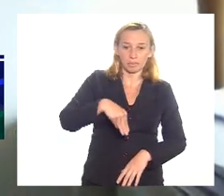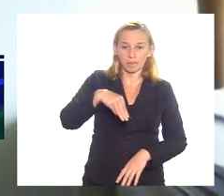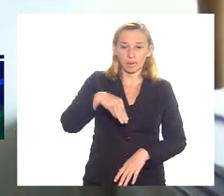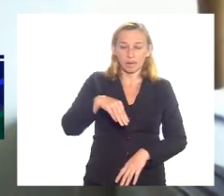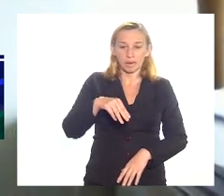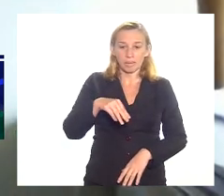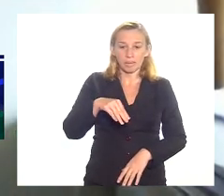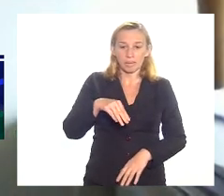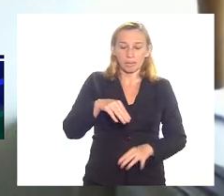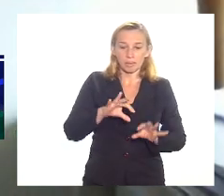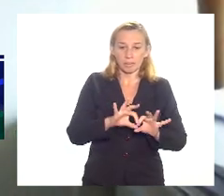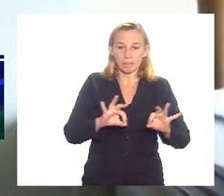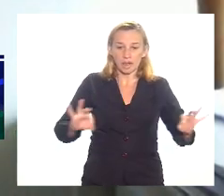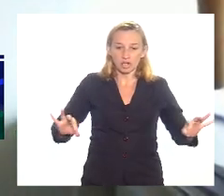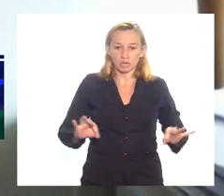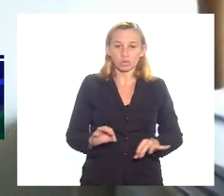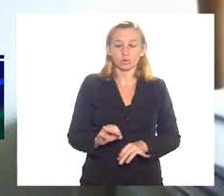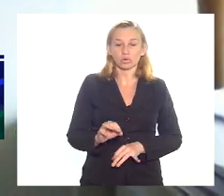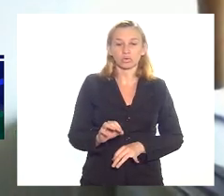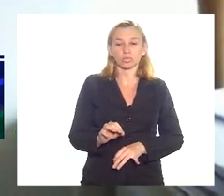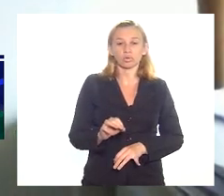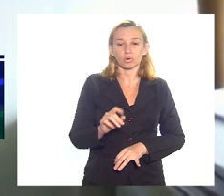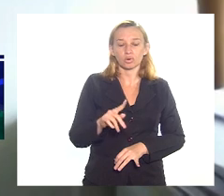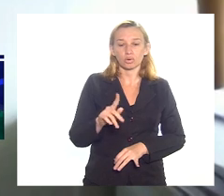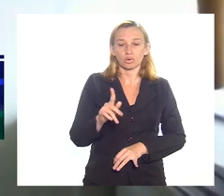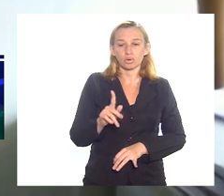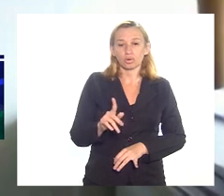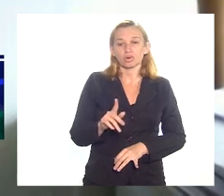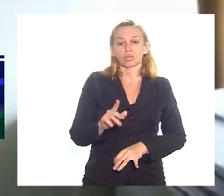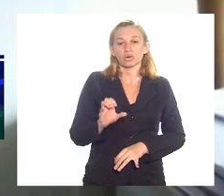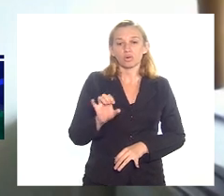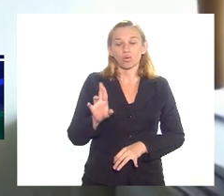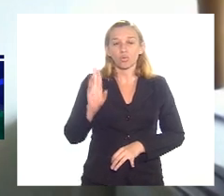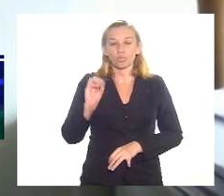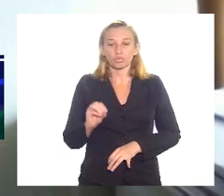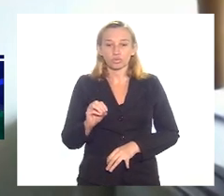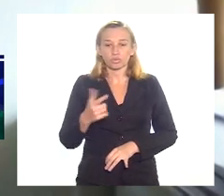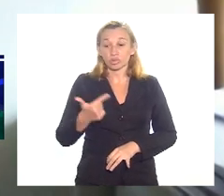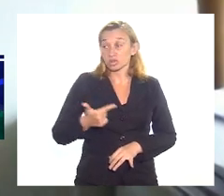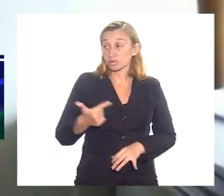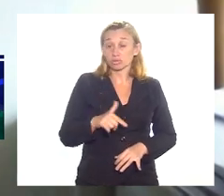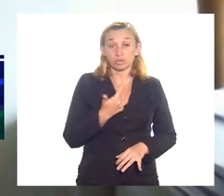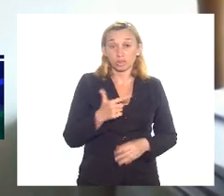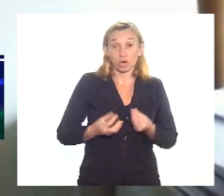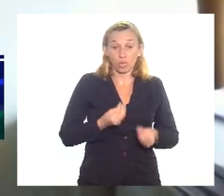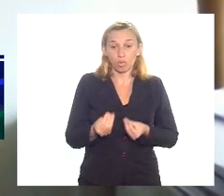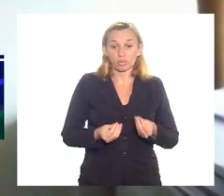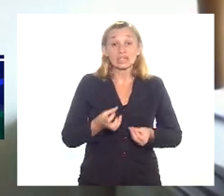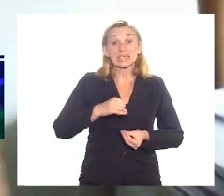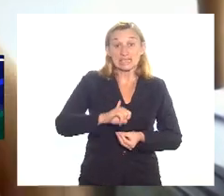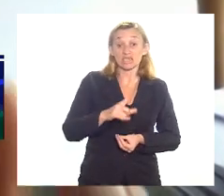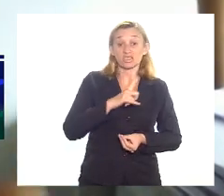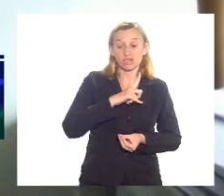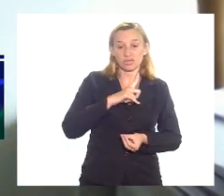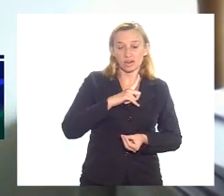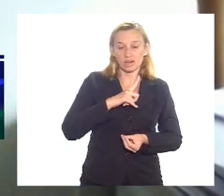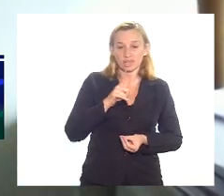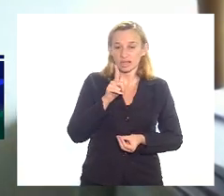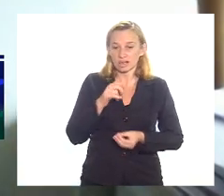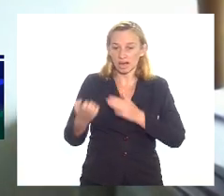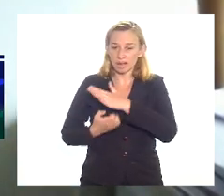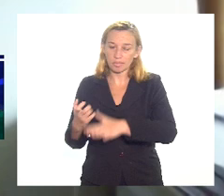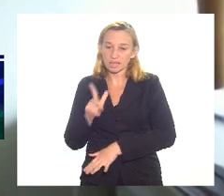não há aquele sistema nenhuma capacidade de se expandir. E mesmo que tivesse, a SEDAI não